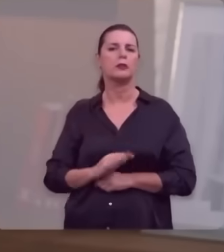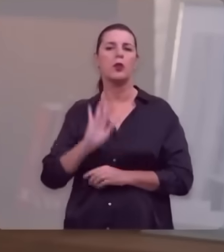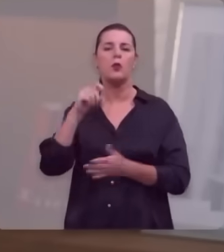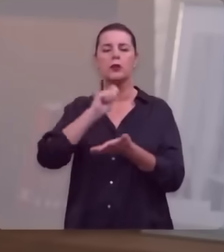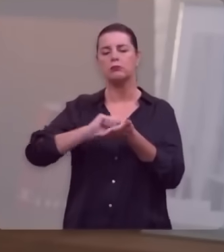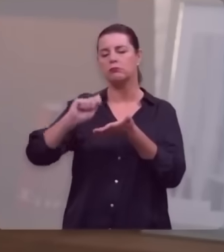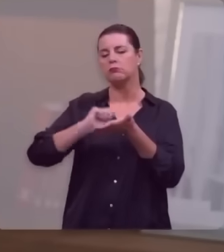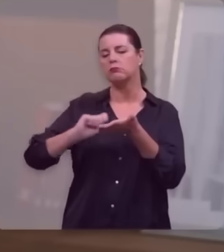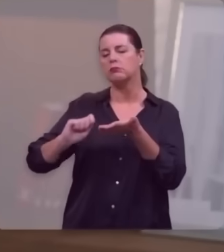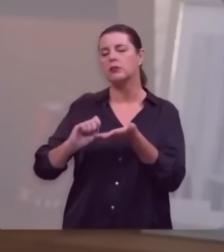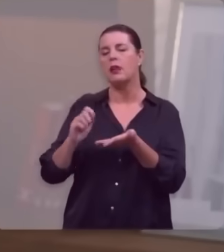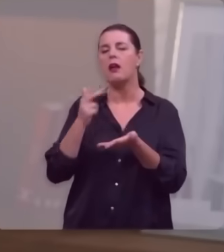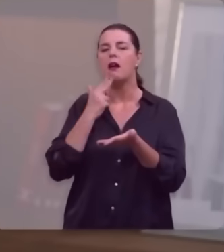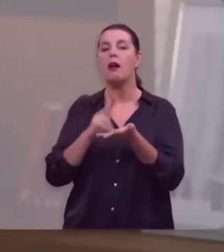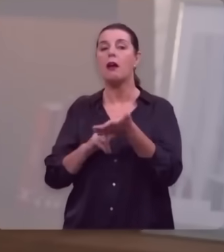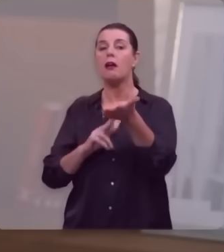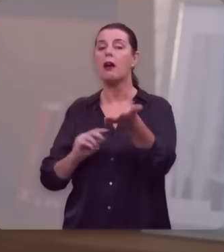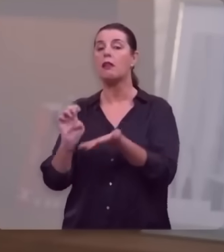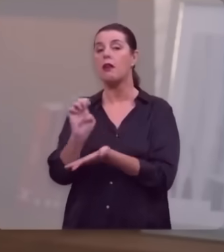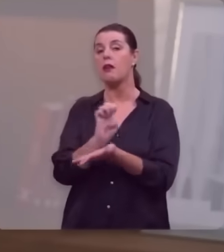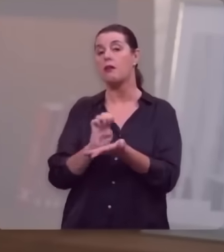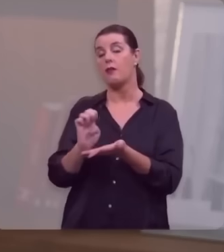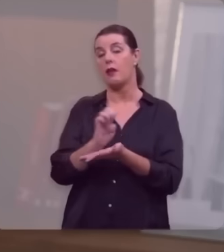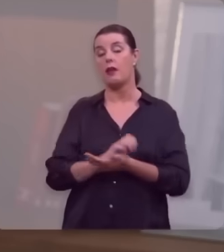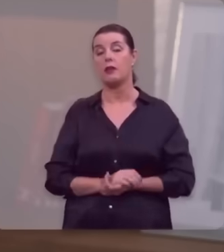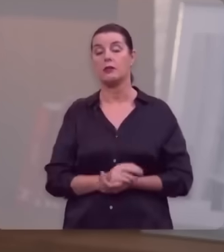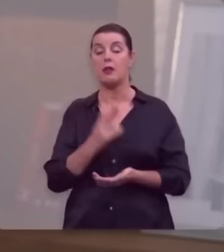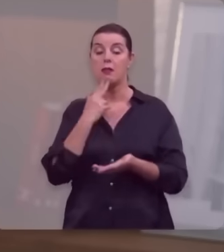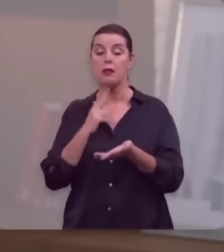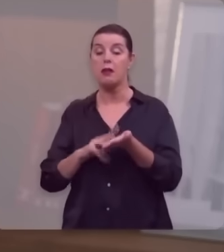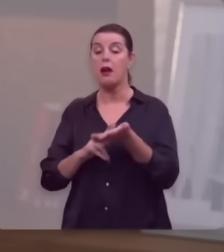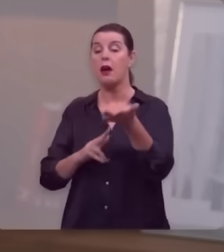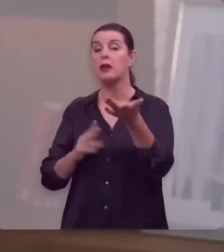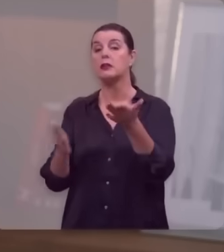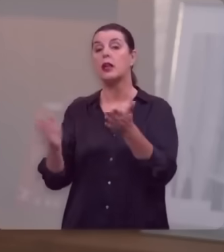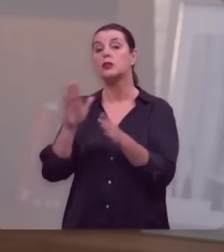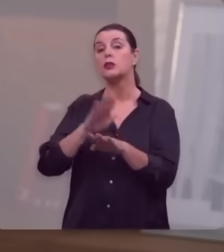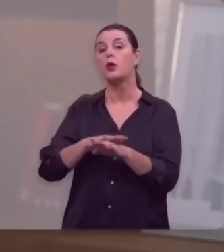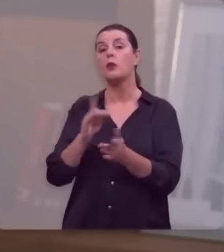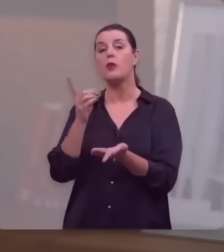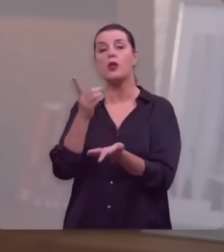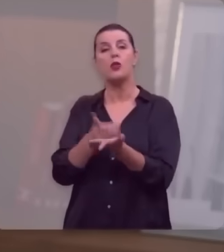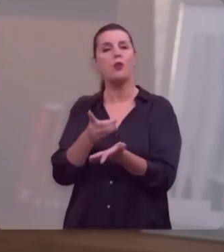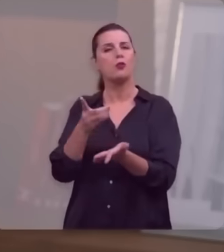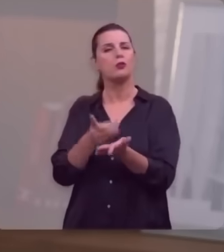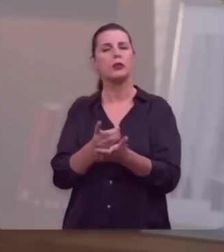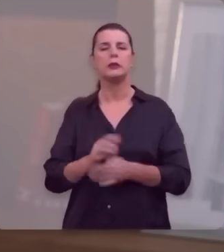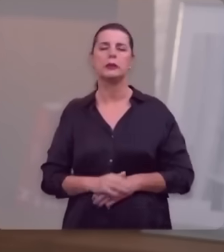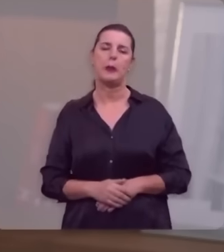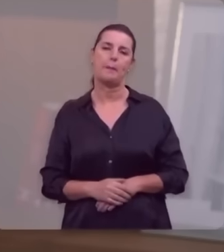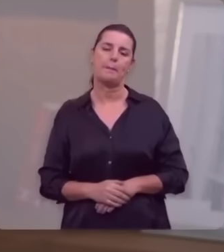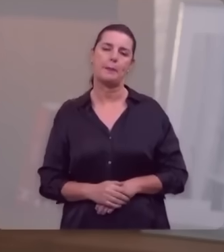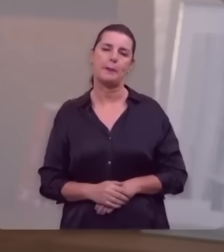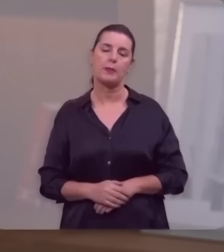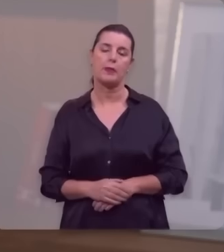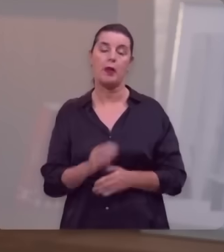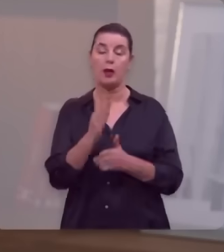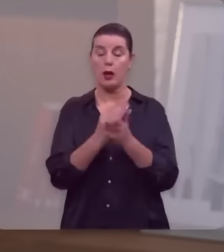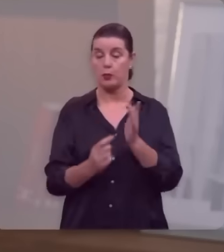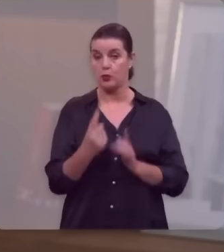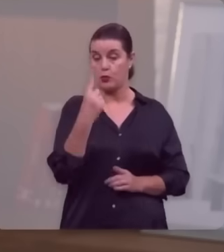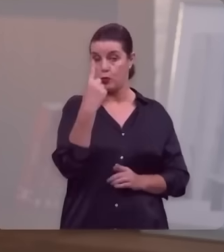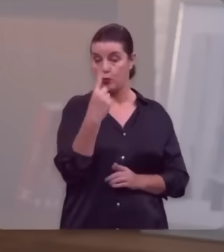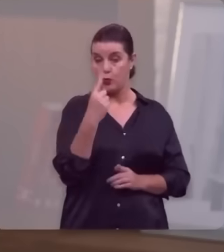Efésios é a carta que trata da doutrina da Igreja Cristã no capítulo